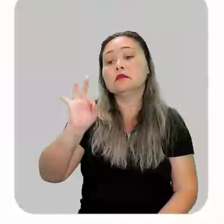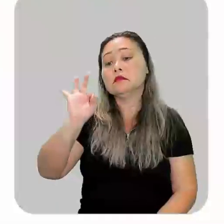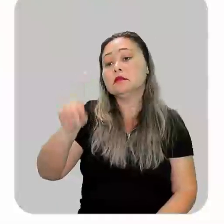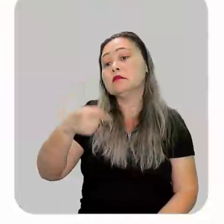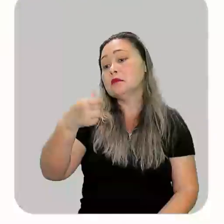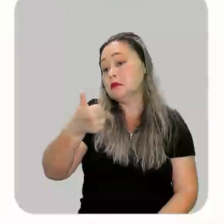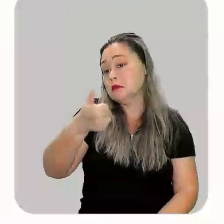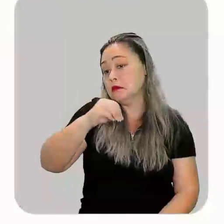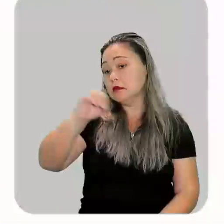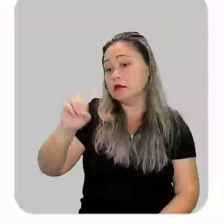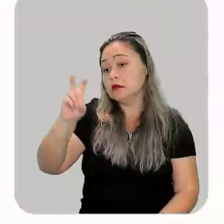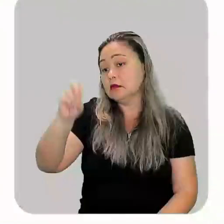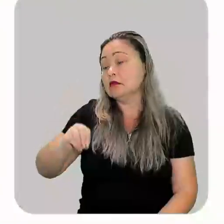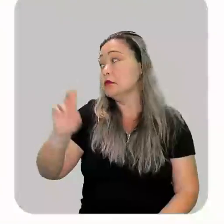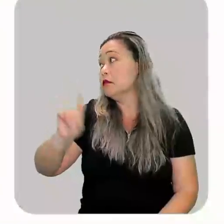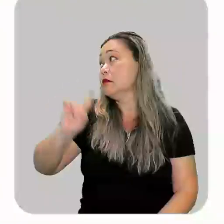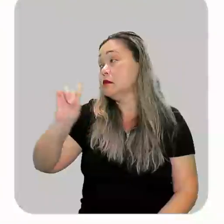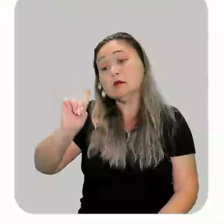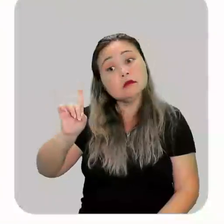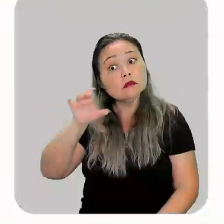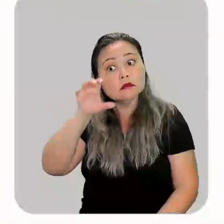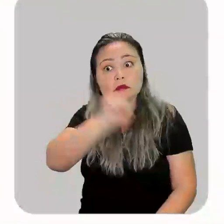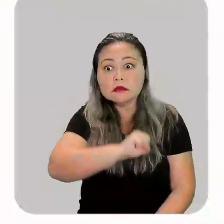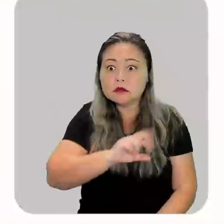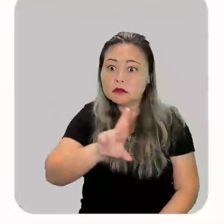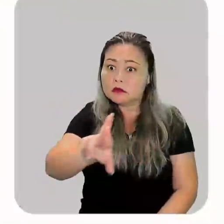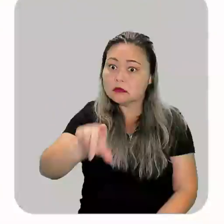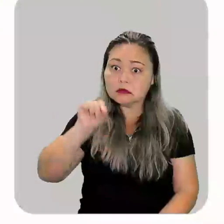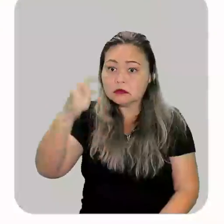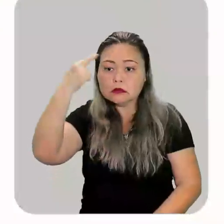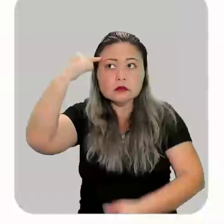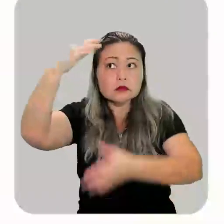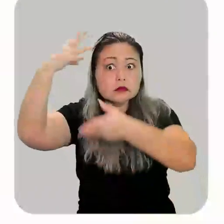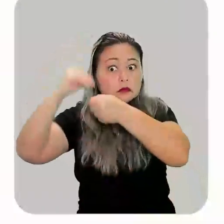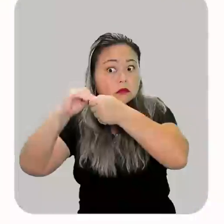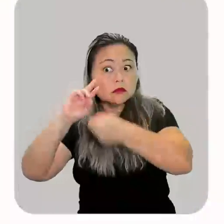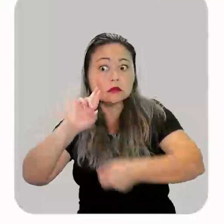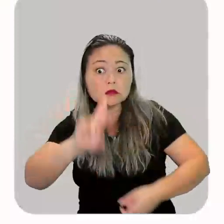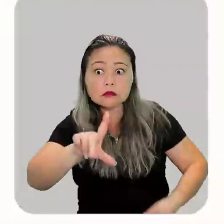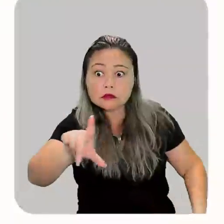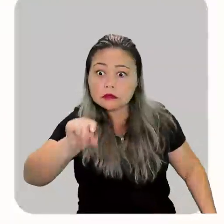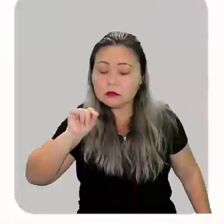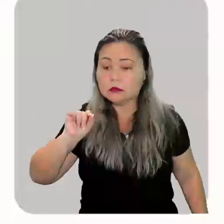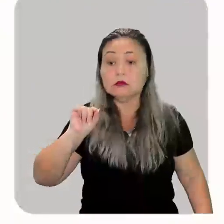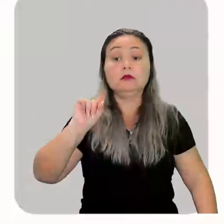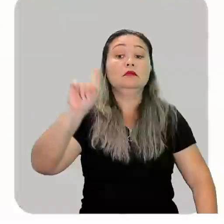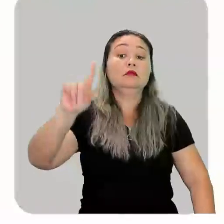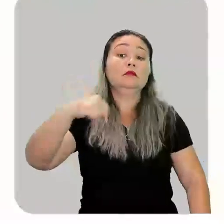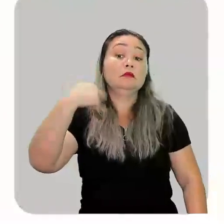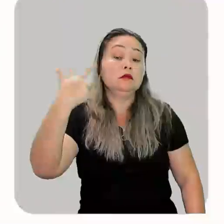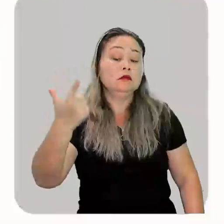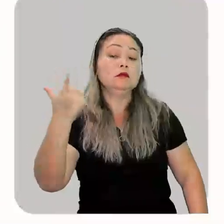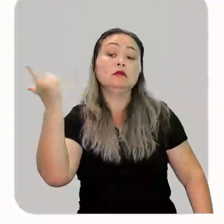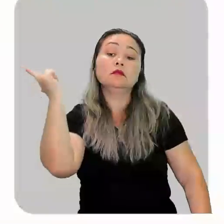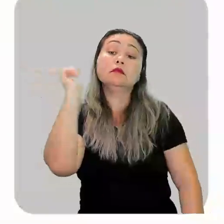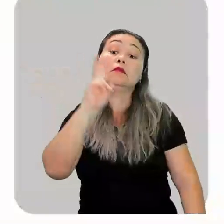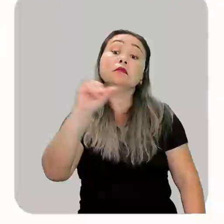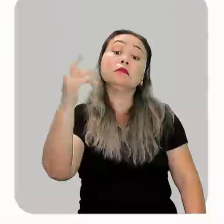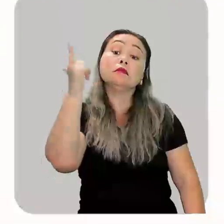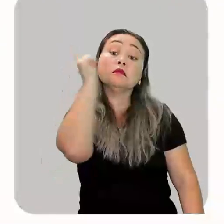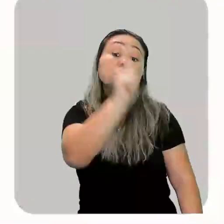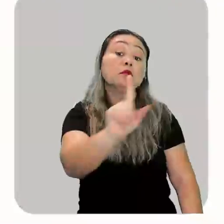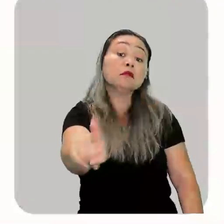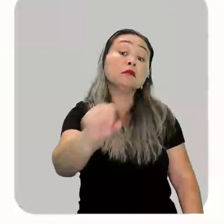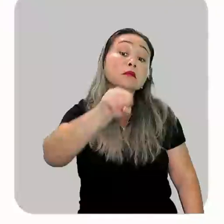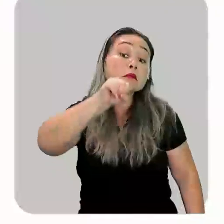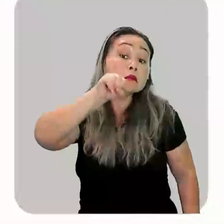mais 50. Você já vai, ó, um pulo do gato. No raciocínio lógico. Isso. Verdade. Mas isso você só vai conseguir